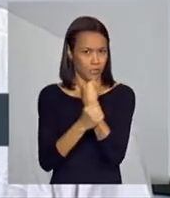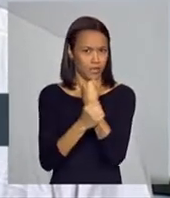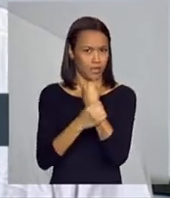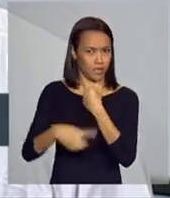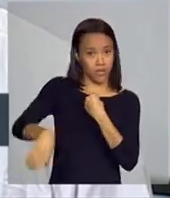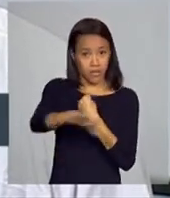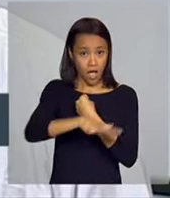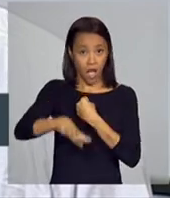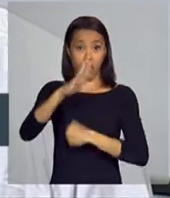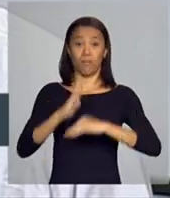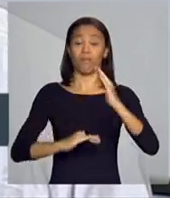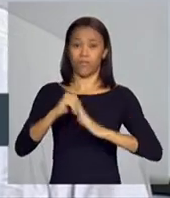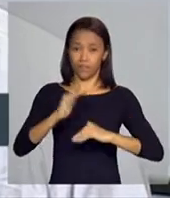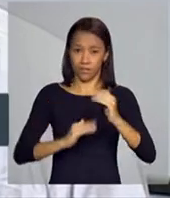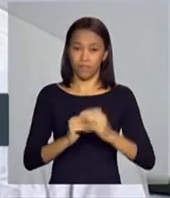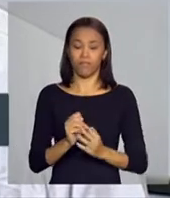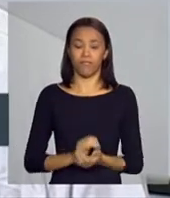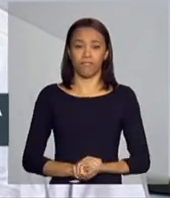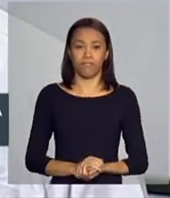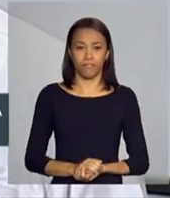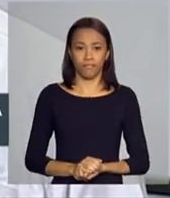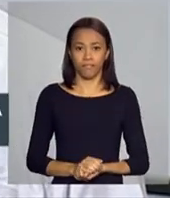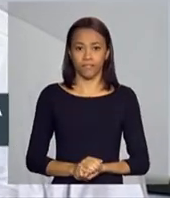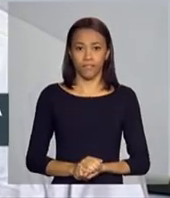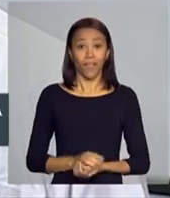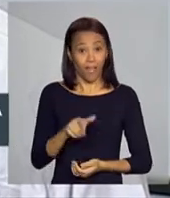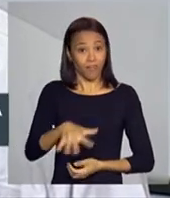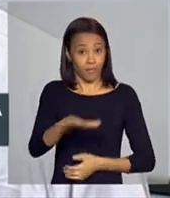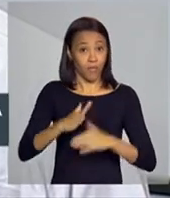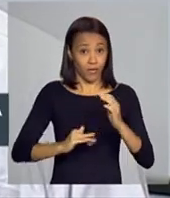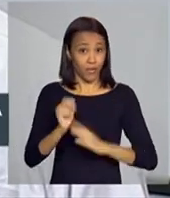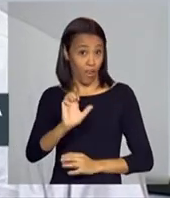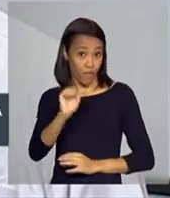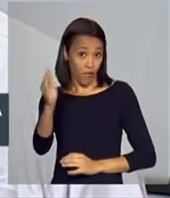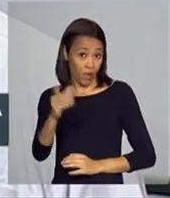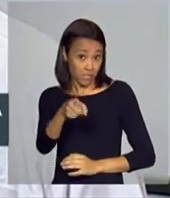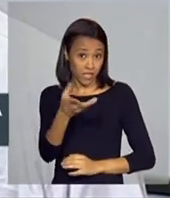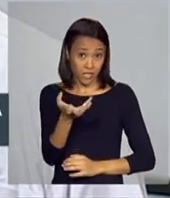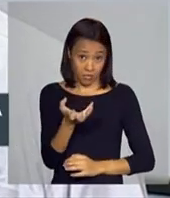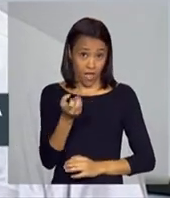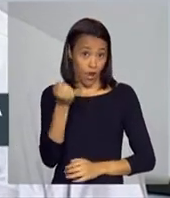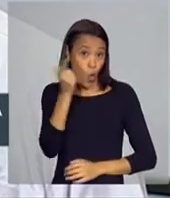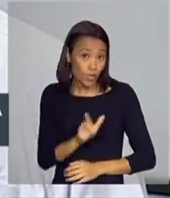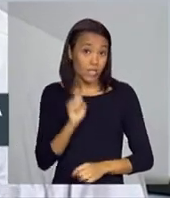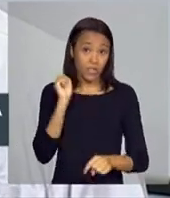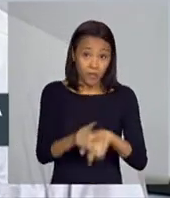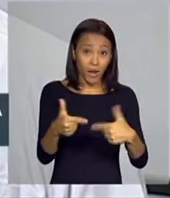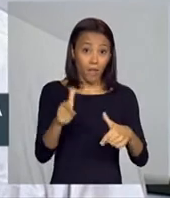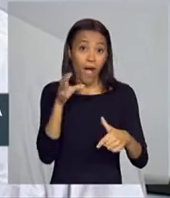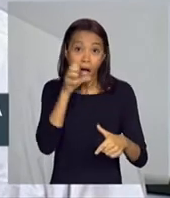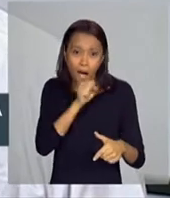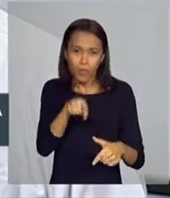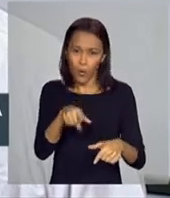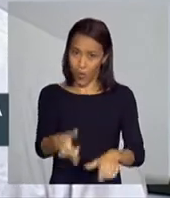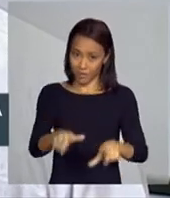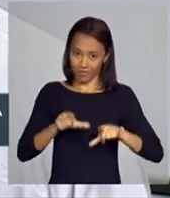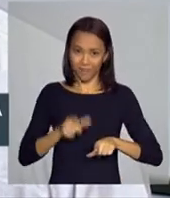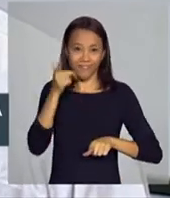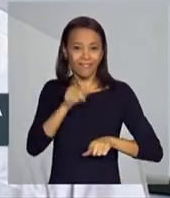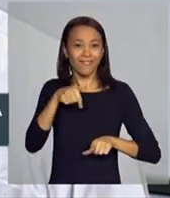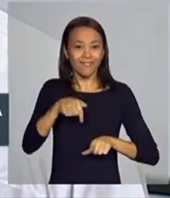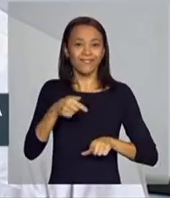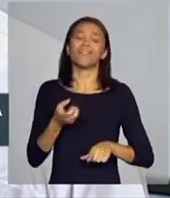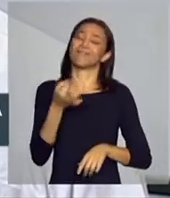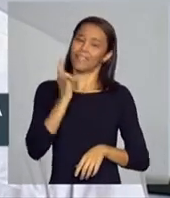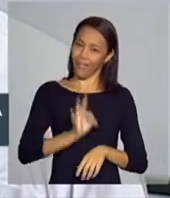no na área profissional lá pois é na área profissional lá fora você espera conseguir um emprego rápido com esse diploma com Ah com